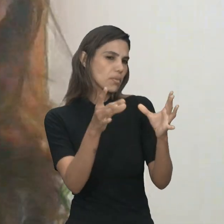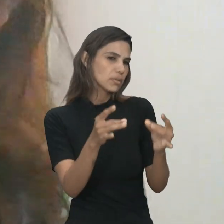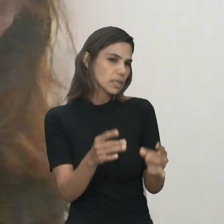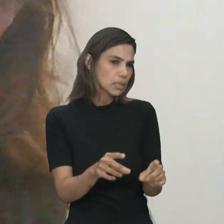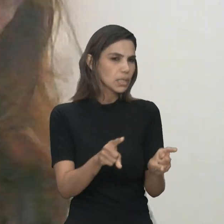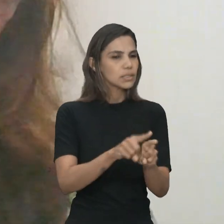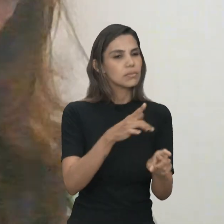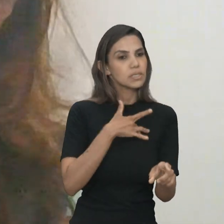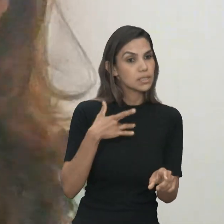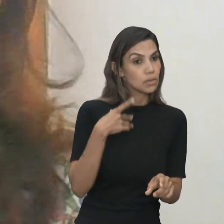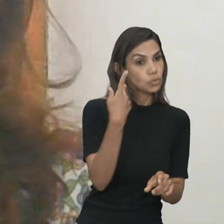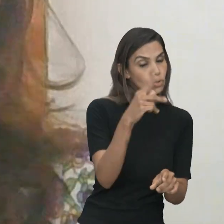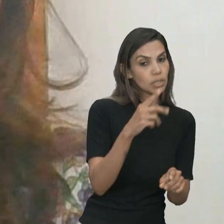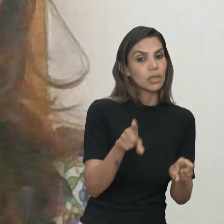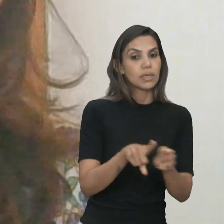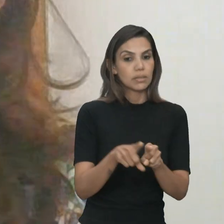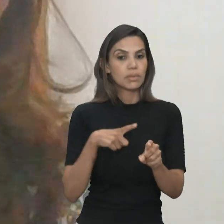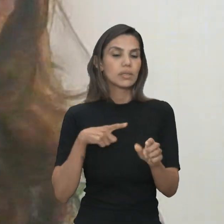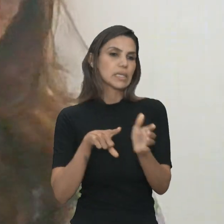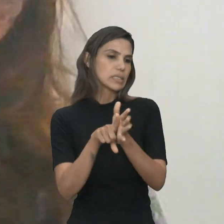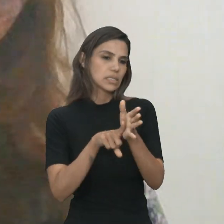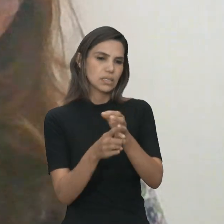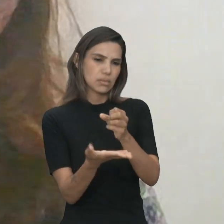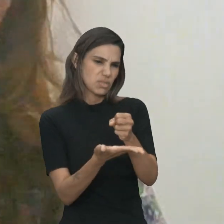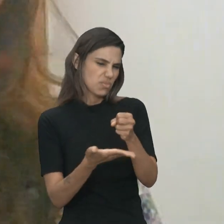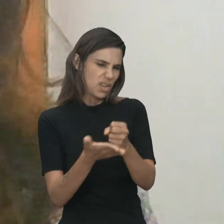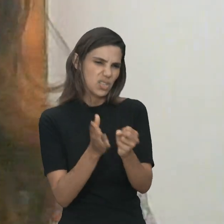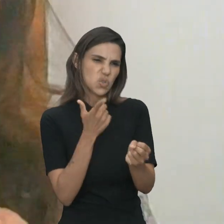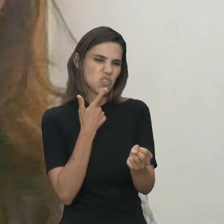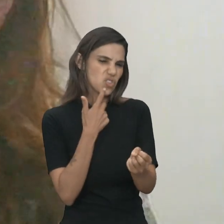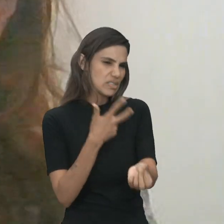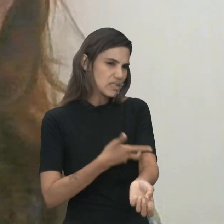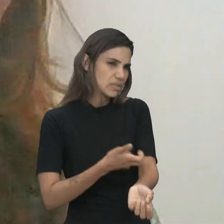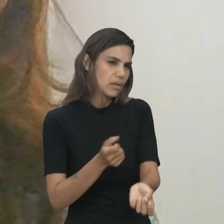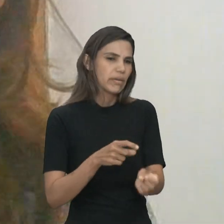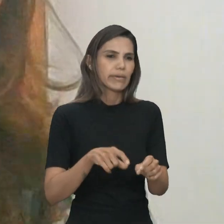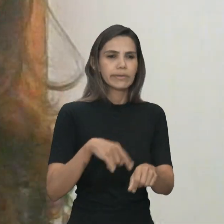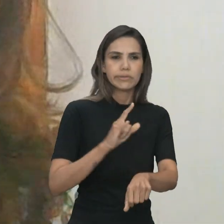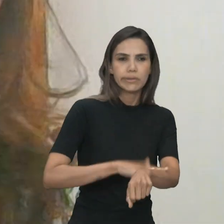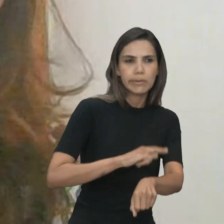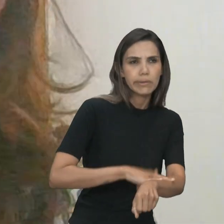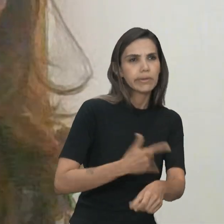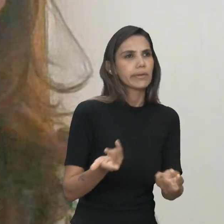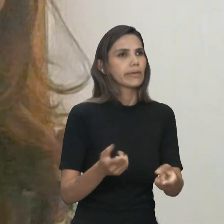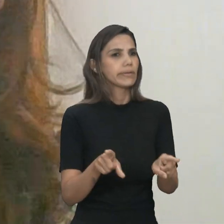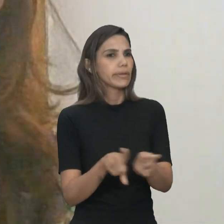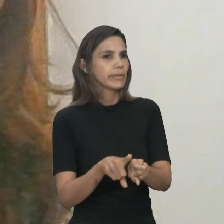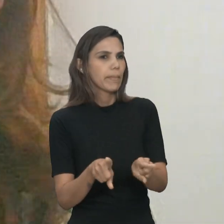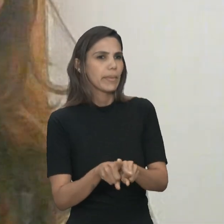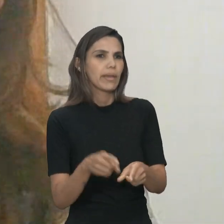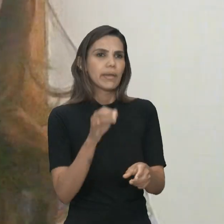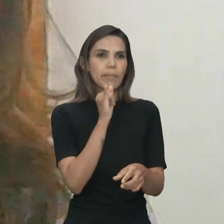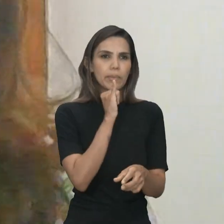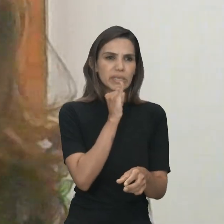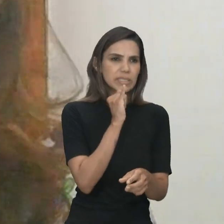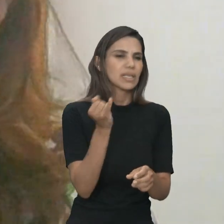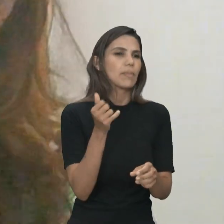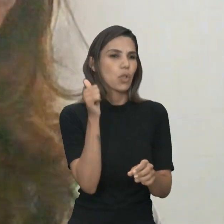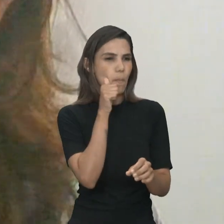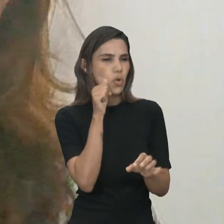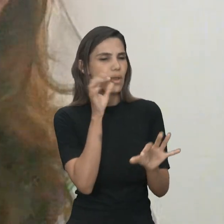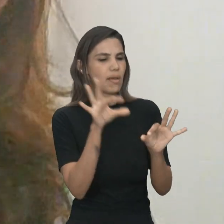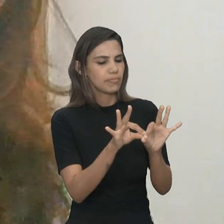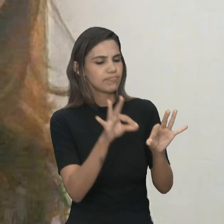Tem a parte de exames básicos, e aí são exames laboratoriais, de sangue, de urina, né? E citopatológico, no caso das mulheres. Tem os